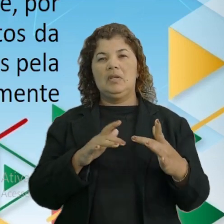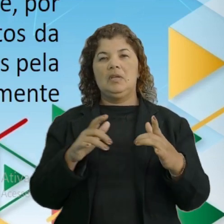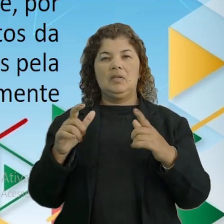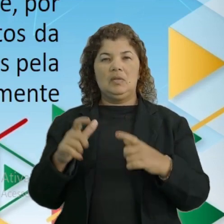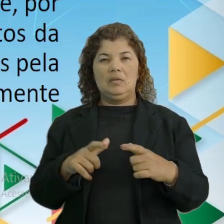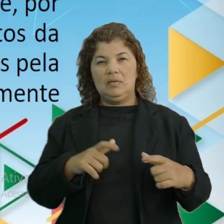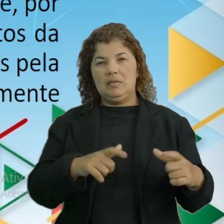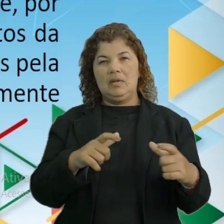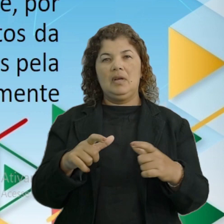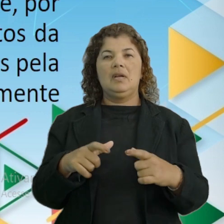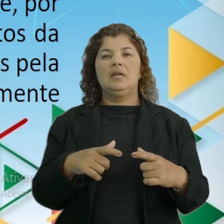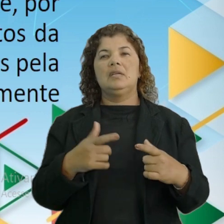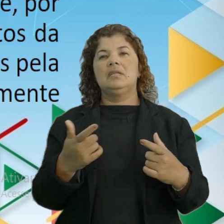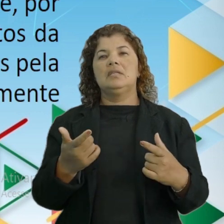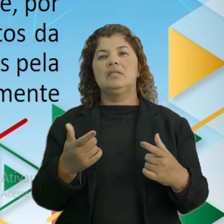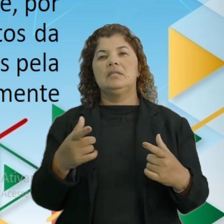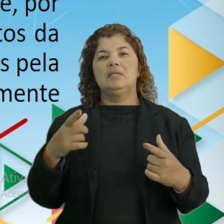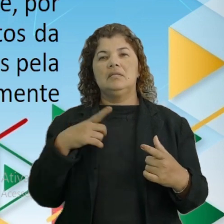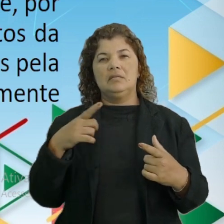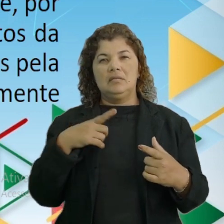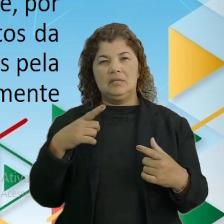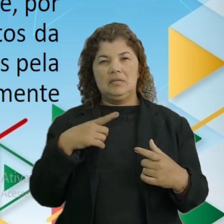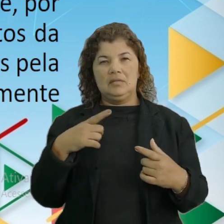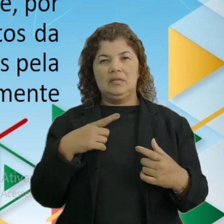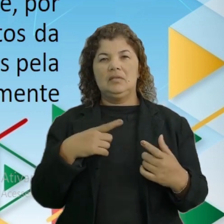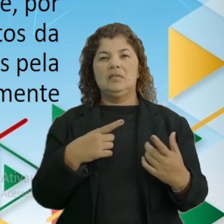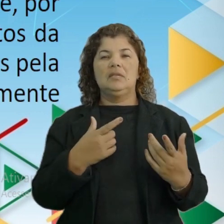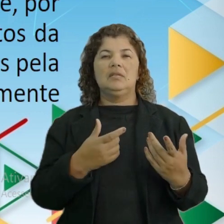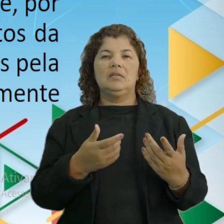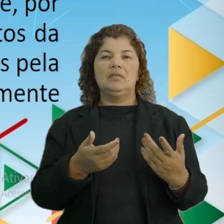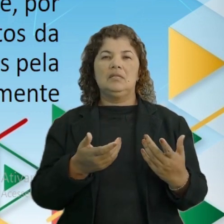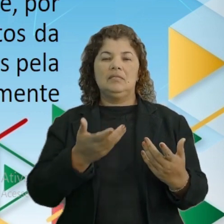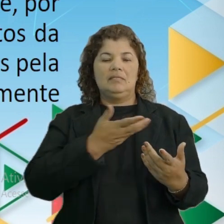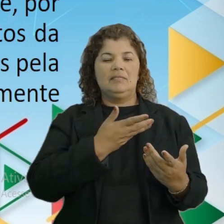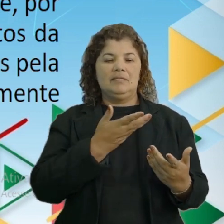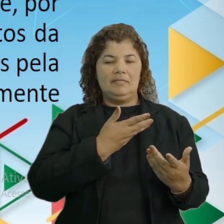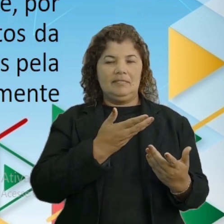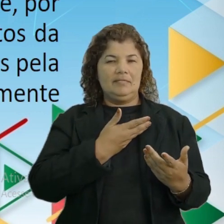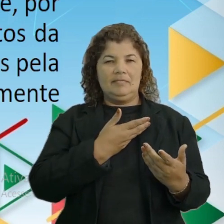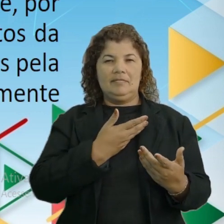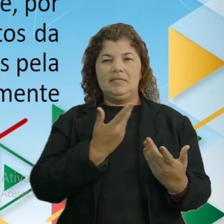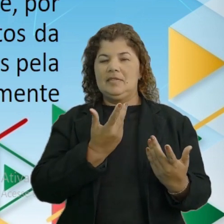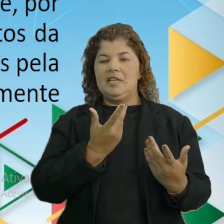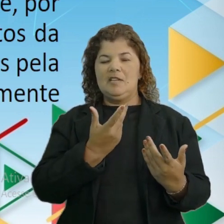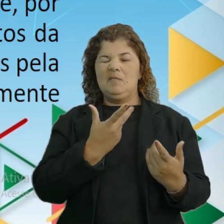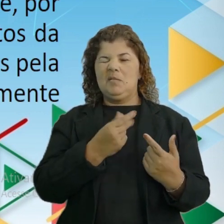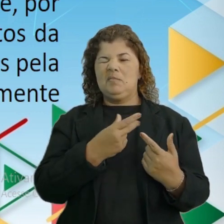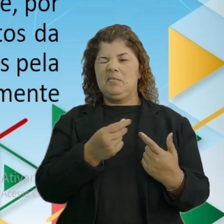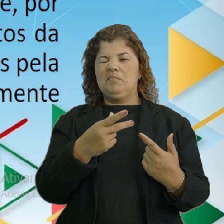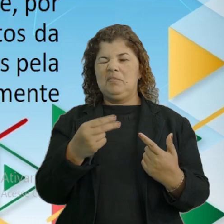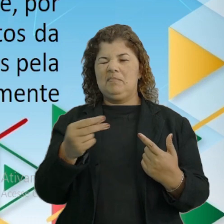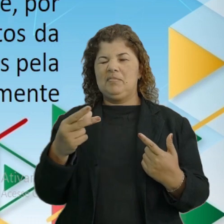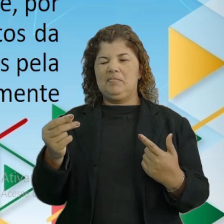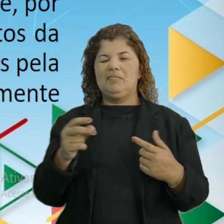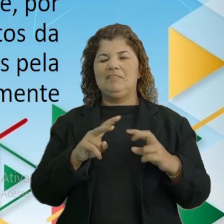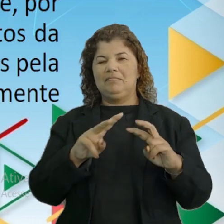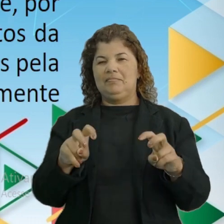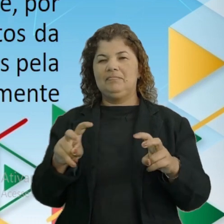amigáveis logo foram superados, né? Pela ambição do espanhol de conquistar e